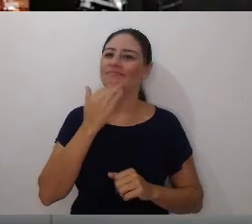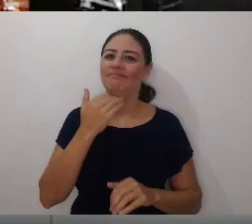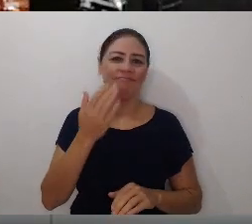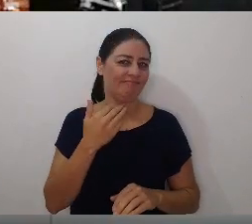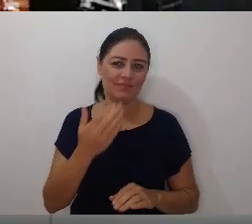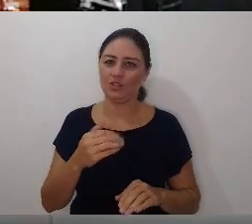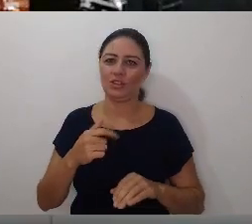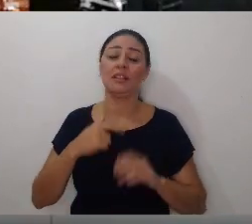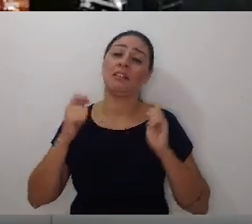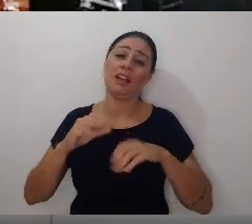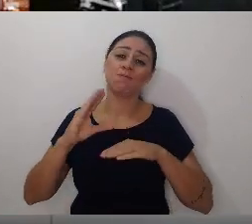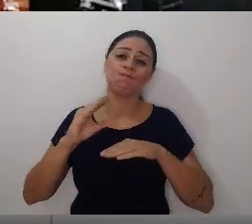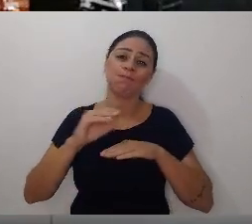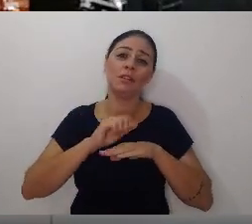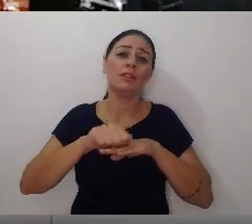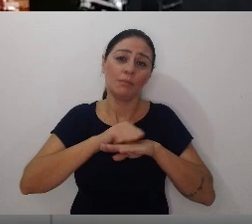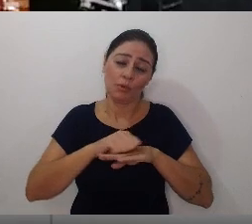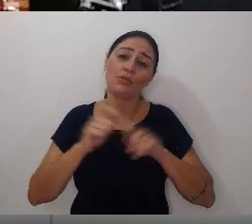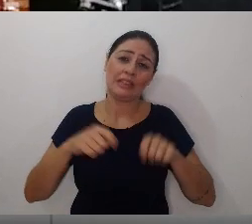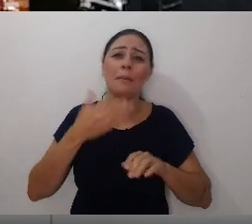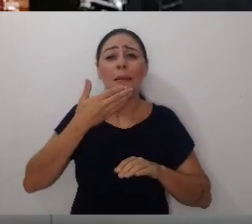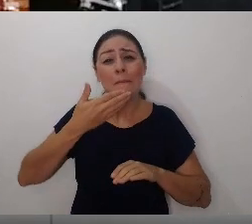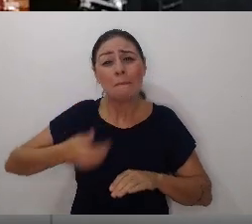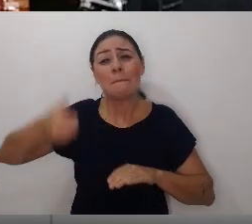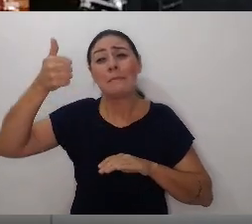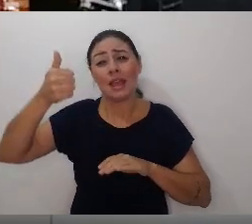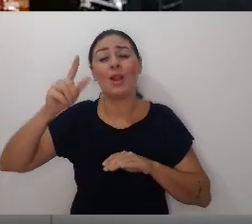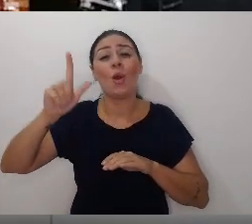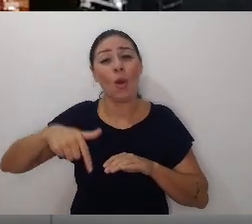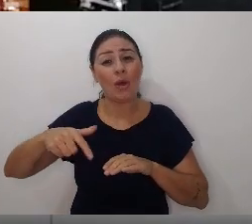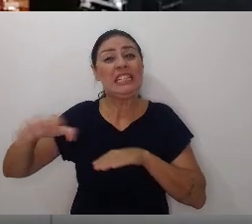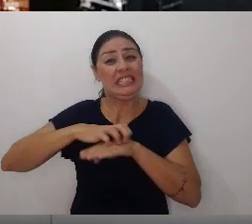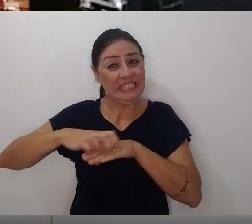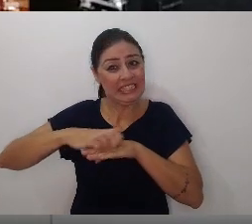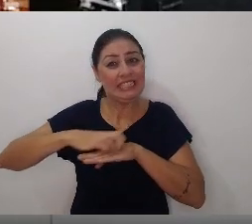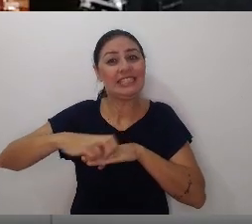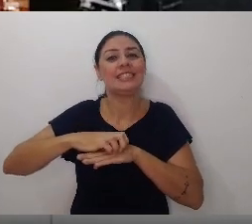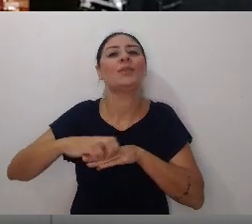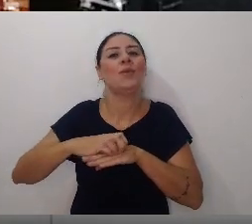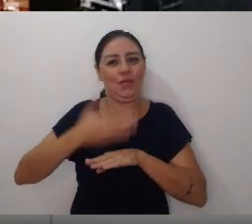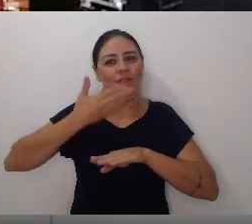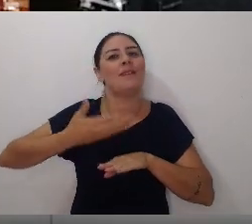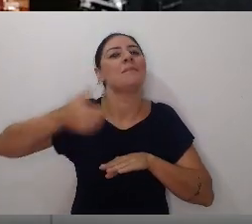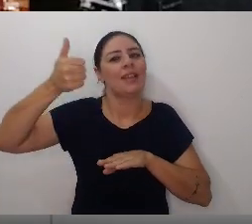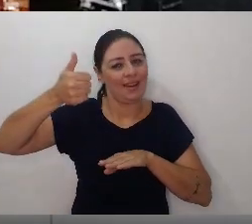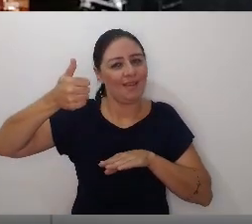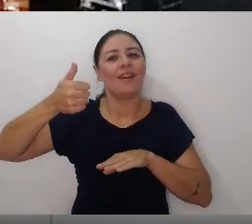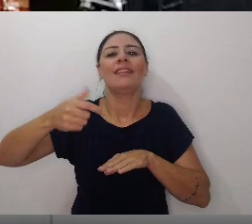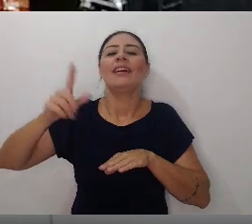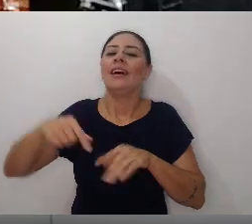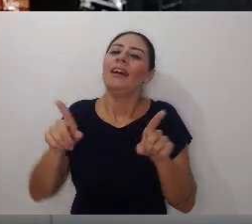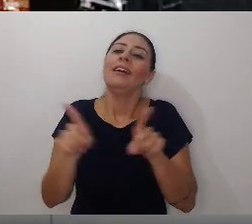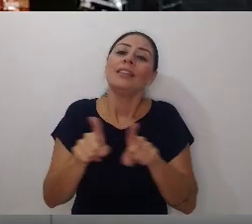acaba com passar sabonete. Às vezes, até um pouquinho com passar esponja. Mas, para tirar mesmo, tem que ser uma esfoliaçãozinha